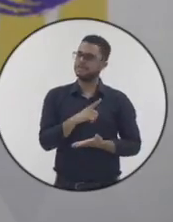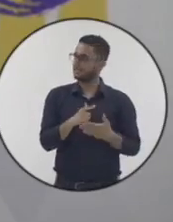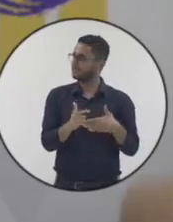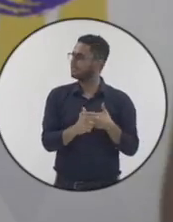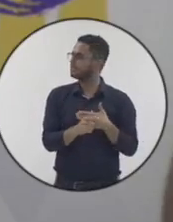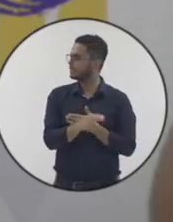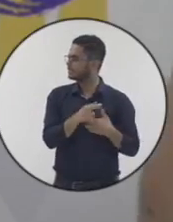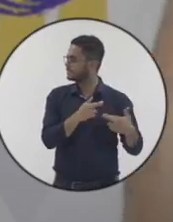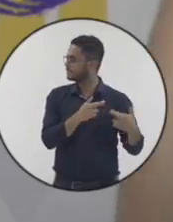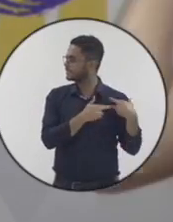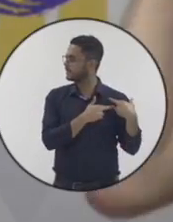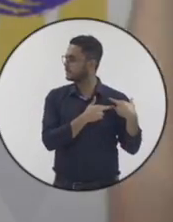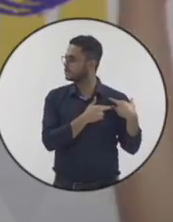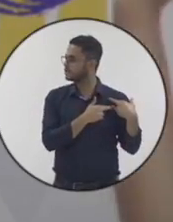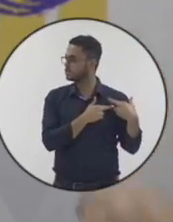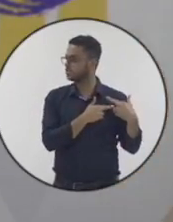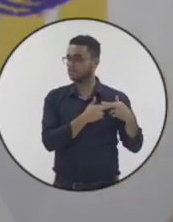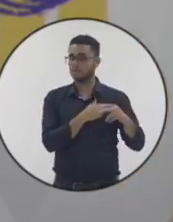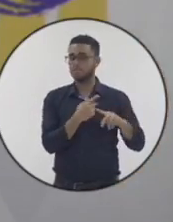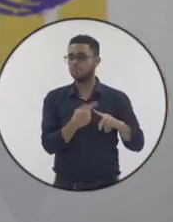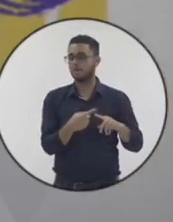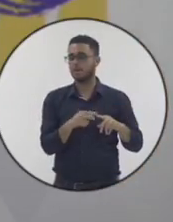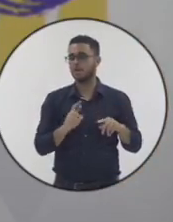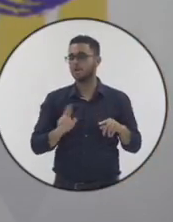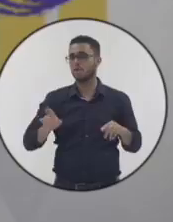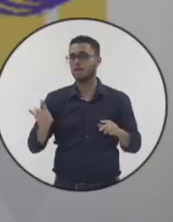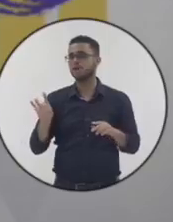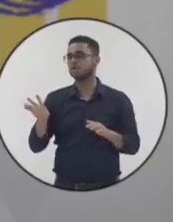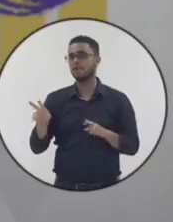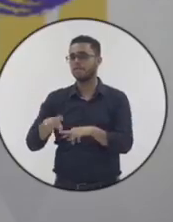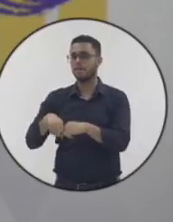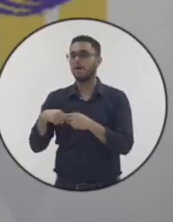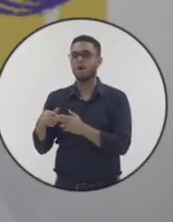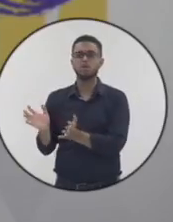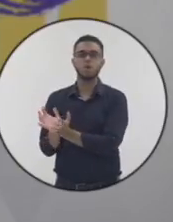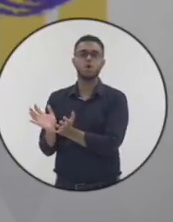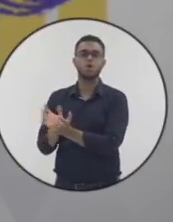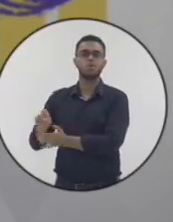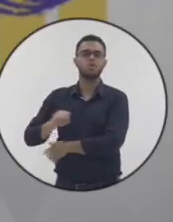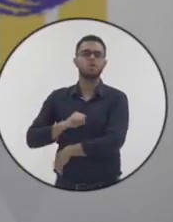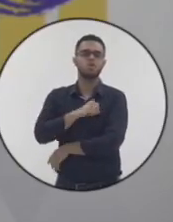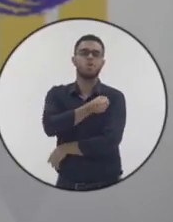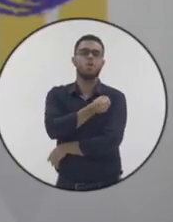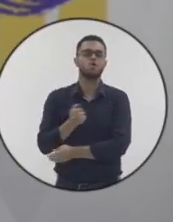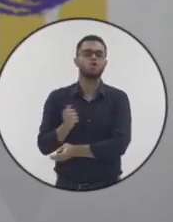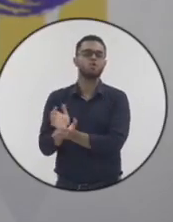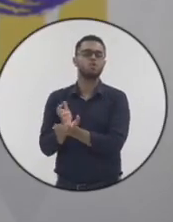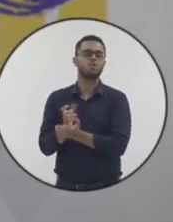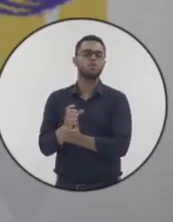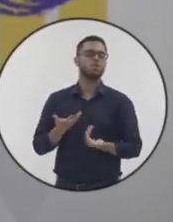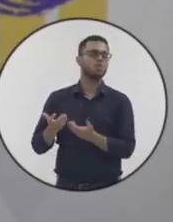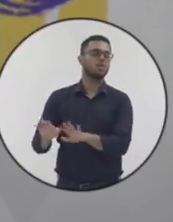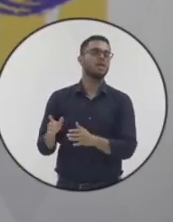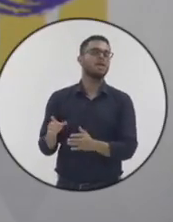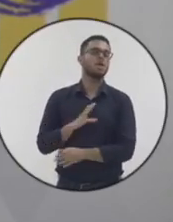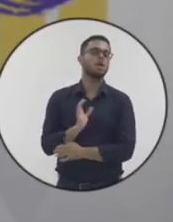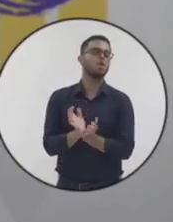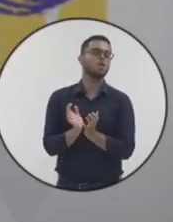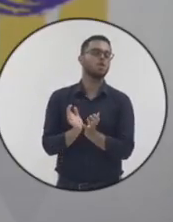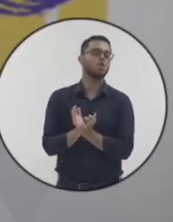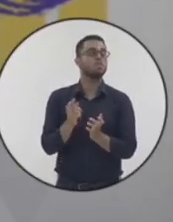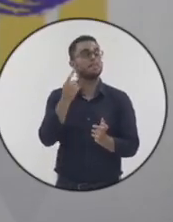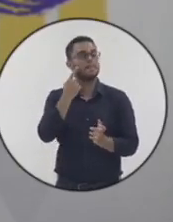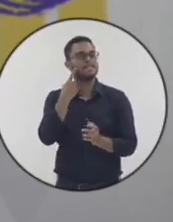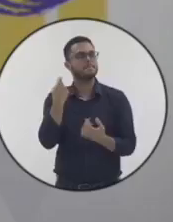Né? Porque, não só porque vai sofrer ataque dessa galera do ódio, dessa galera que não aceita, né, que tem que ter alguém como